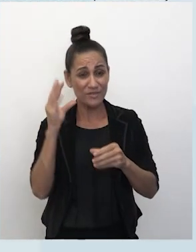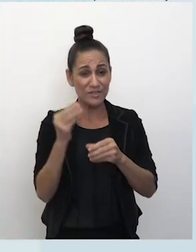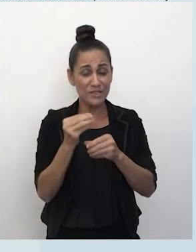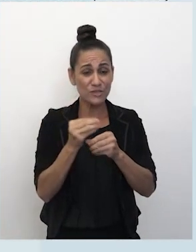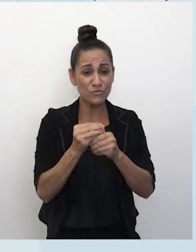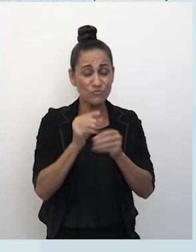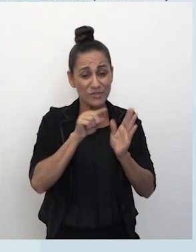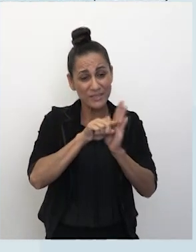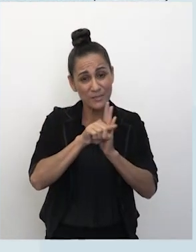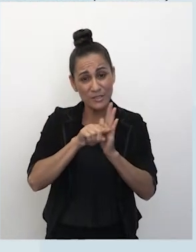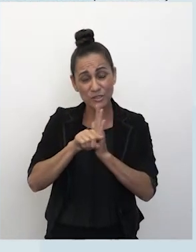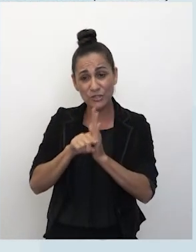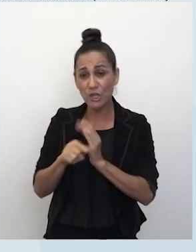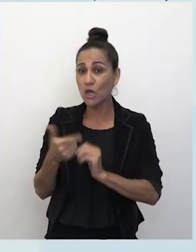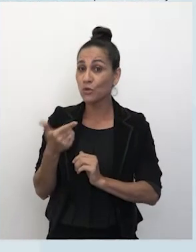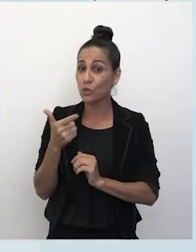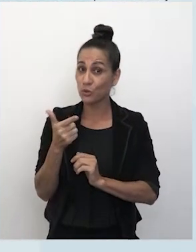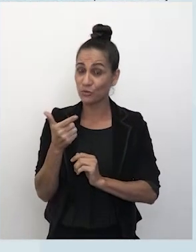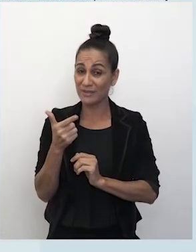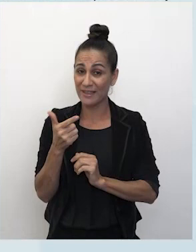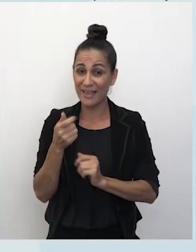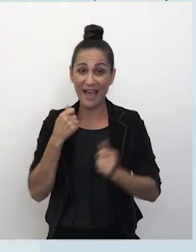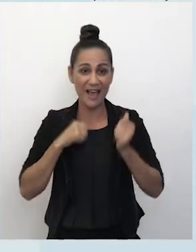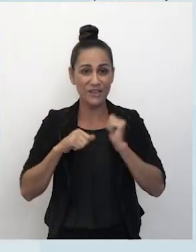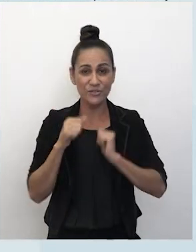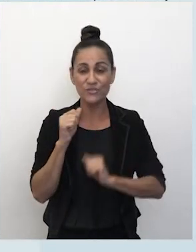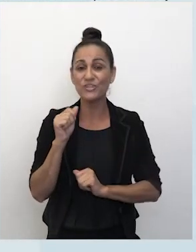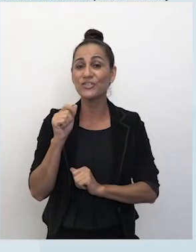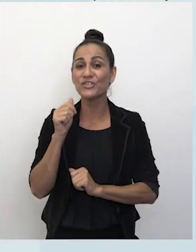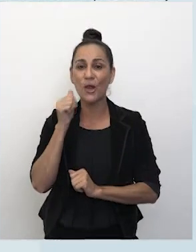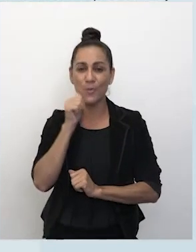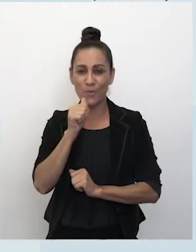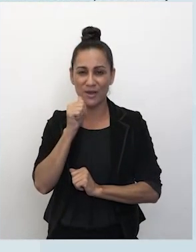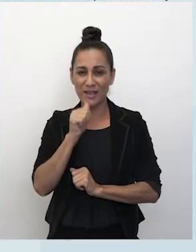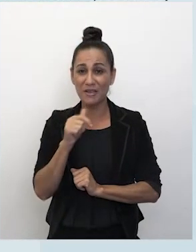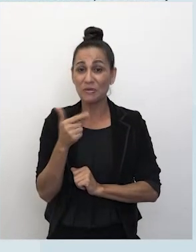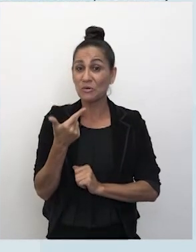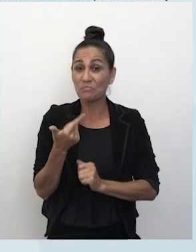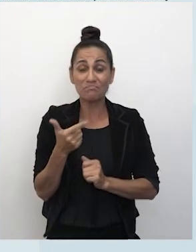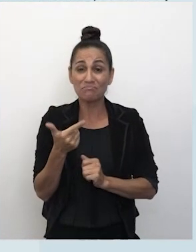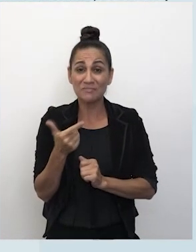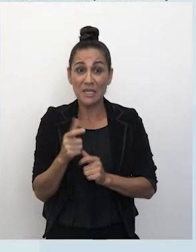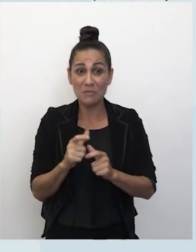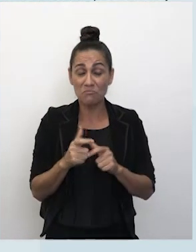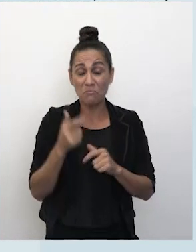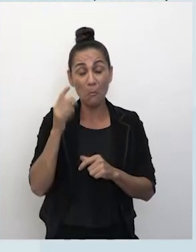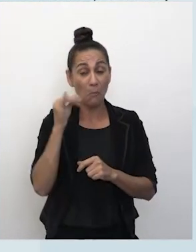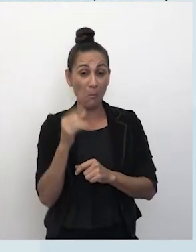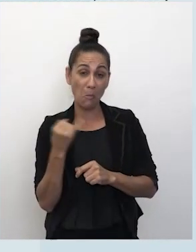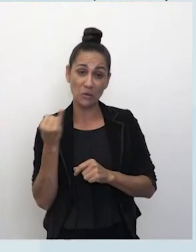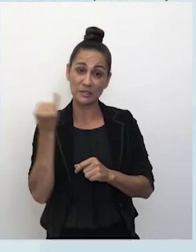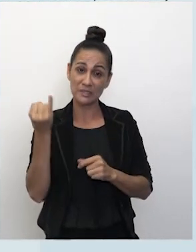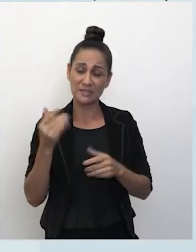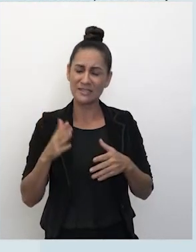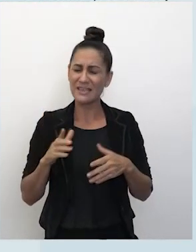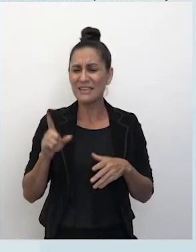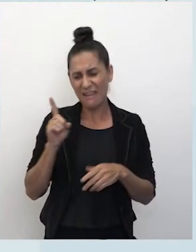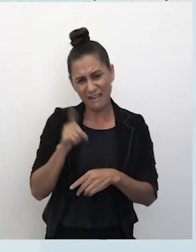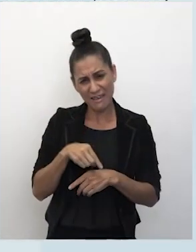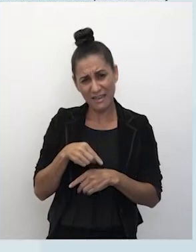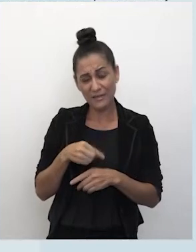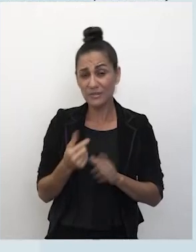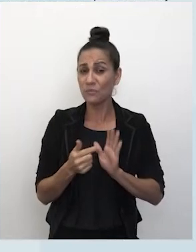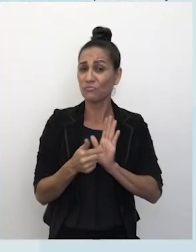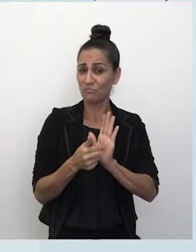é que não tem artista mulher, né? Não houveram grandes artistas mulheres. Será que foi isso mesmo? Então,